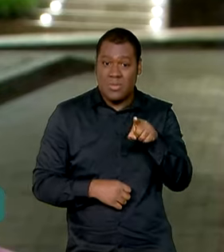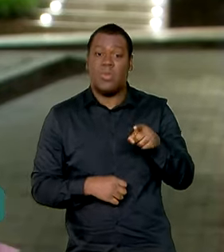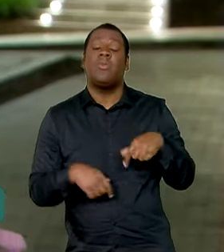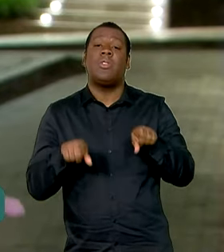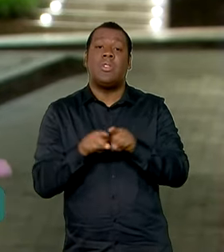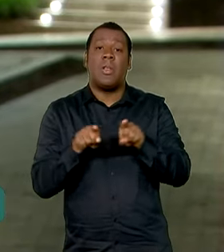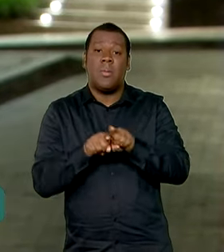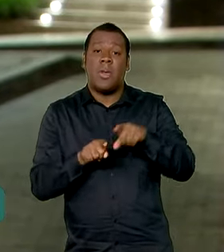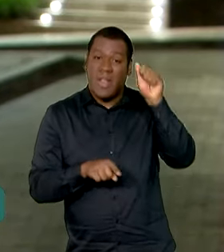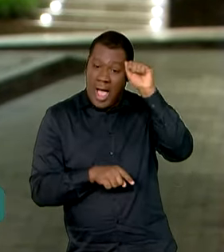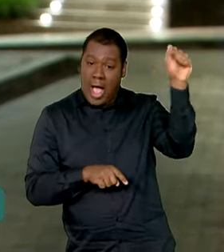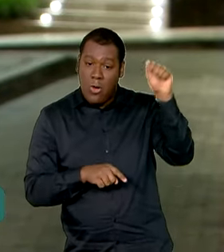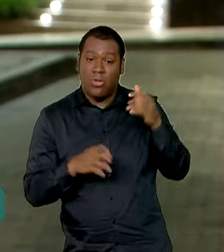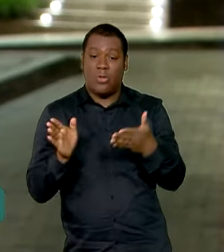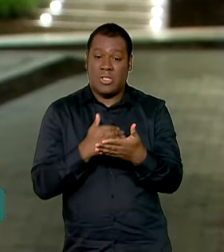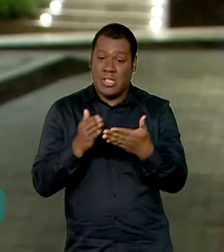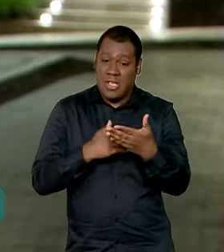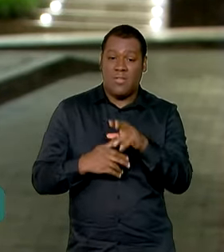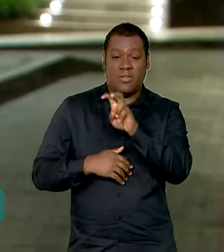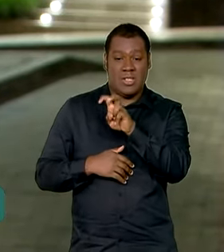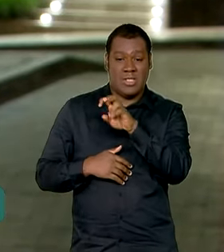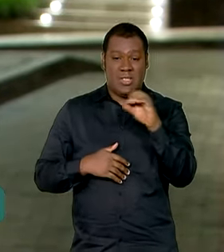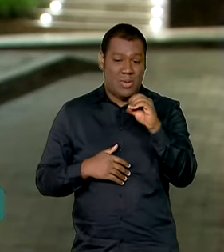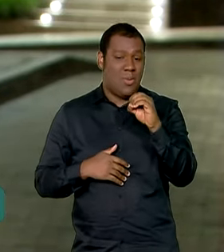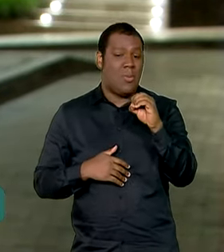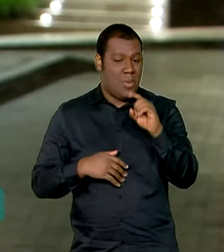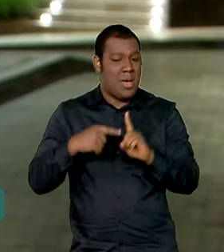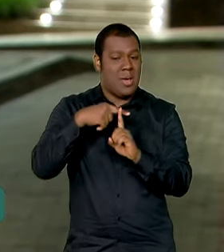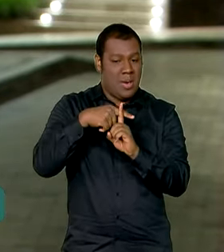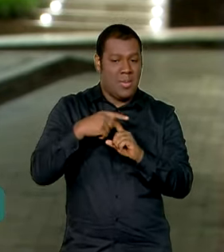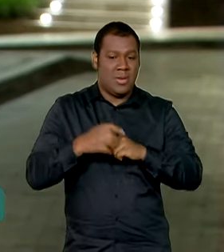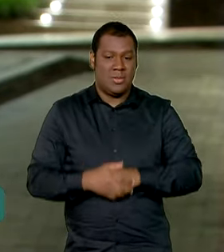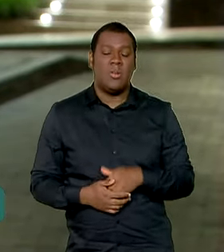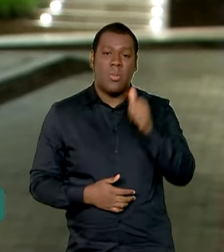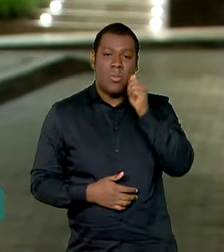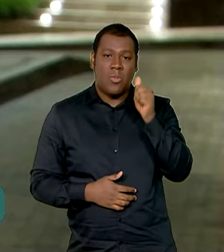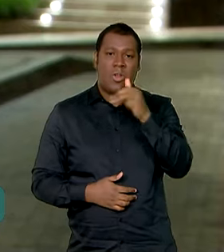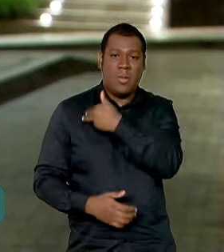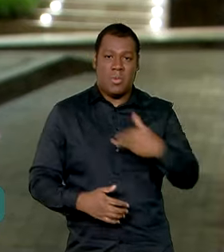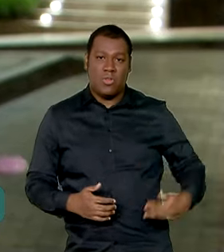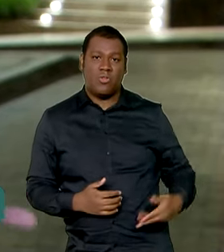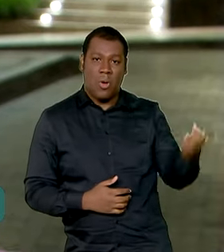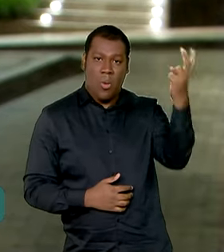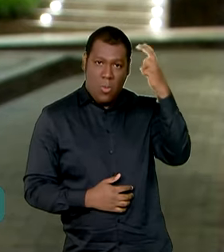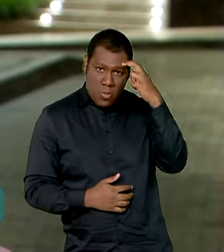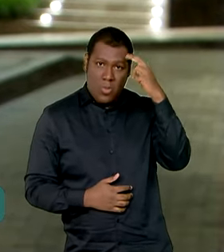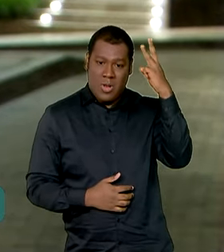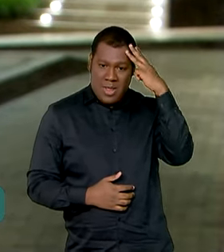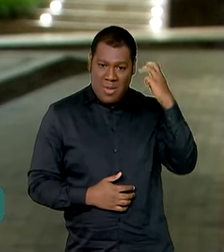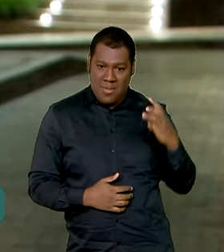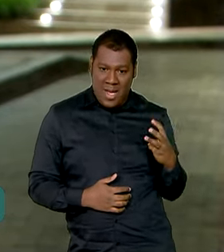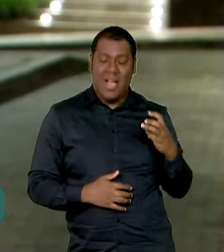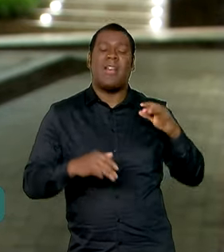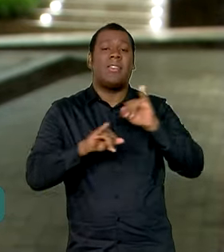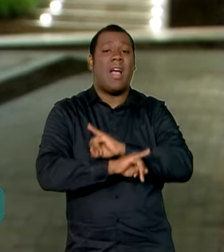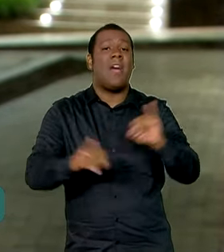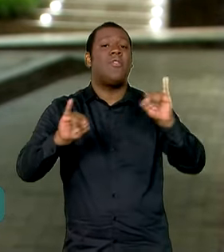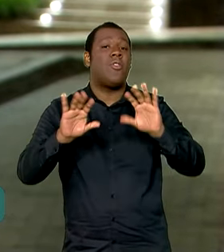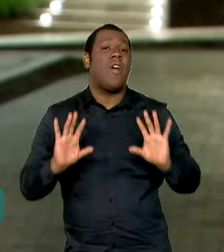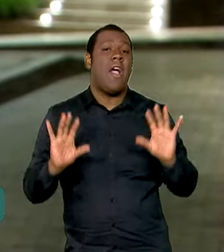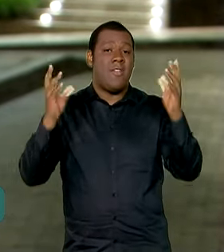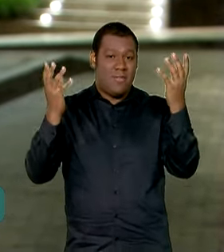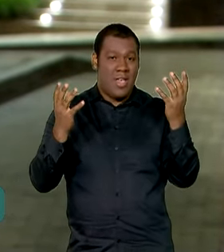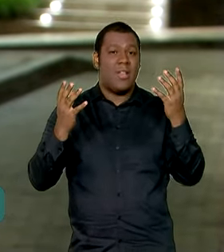50 escritores e artistas brasileiros. A ministra da Cultura, Margarete Menezes, afirmou que o evento é uma oportunidade